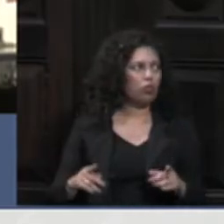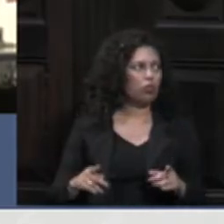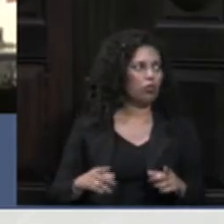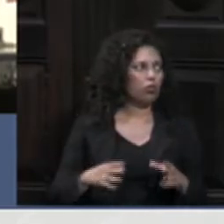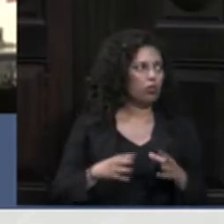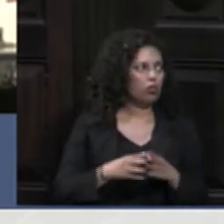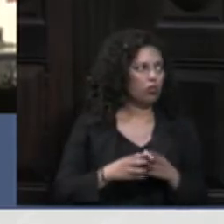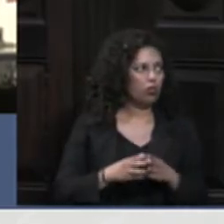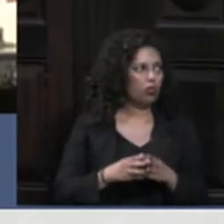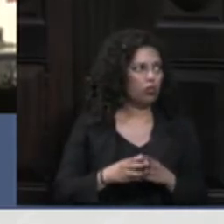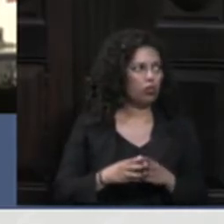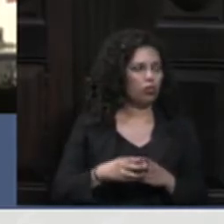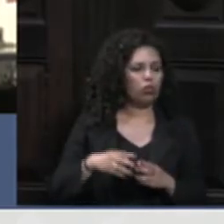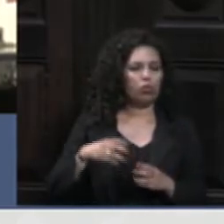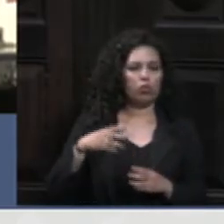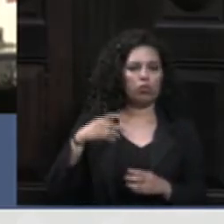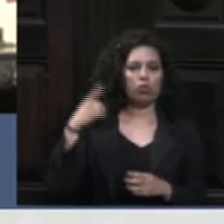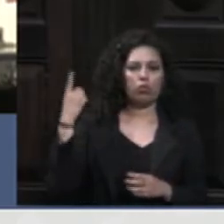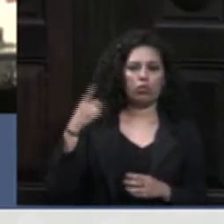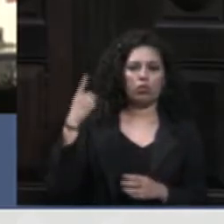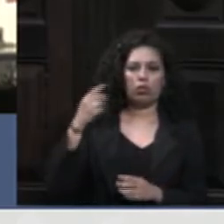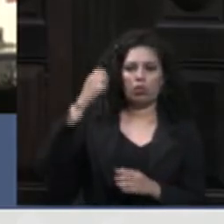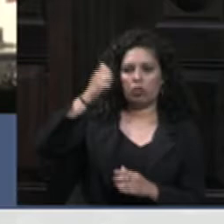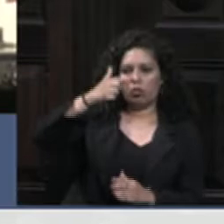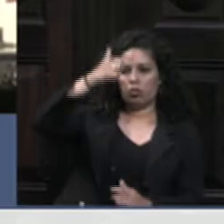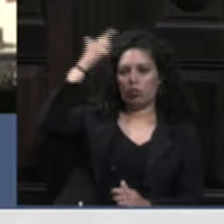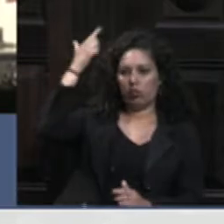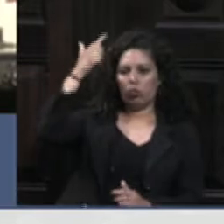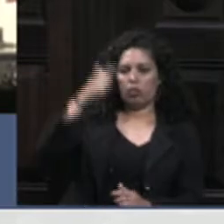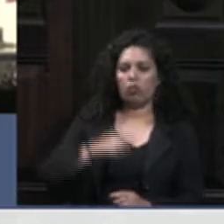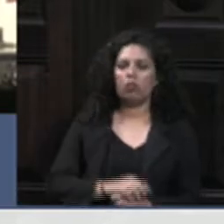Comissão de Constituição e Justiça, deputado Luiz Paulo.